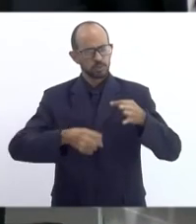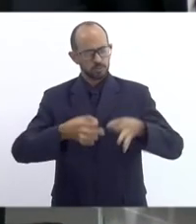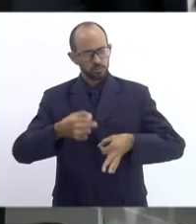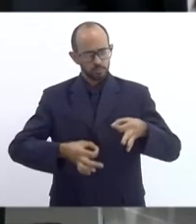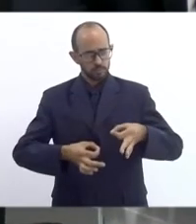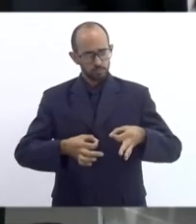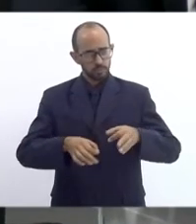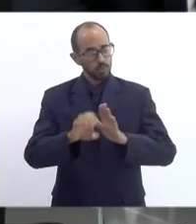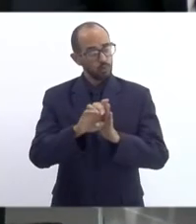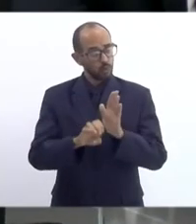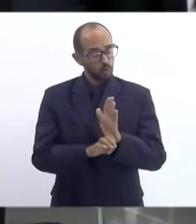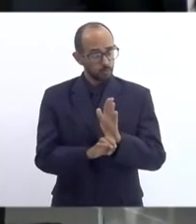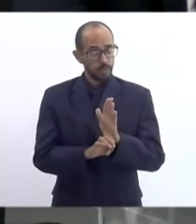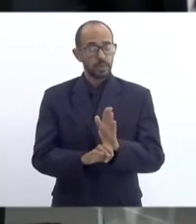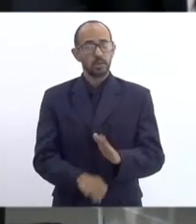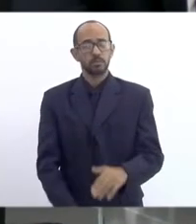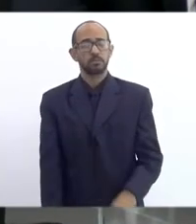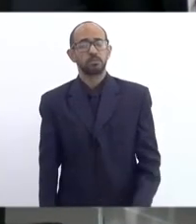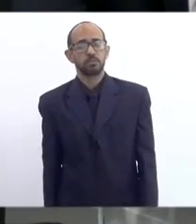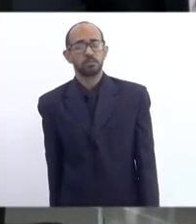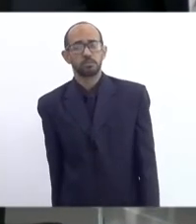juridicidade com emenda.